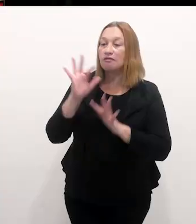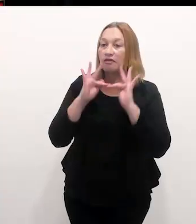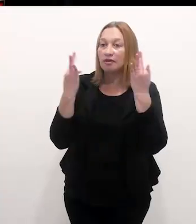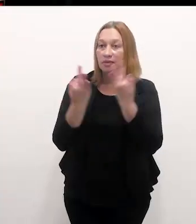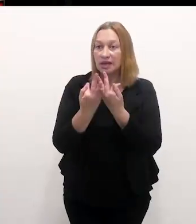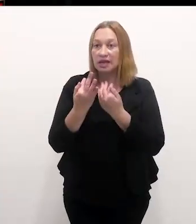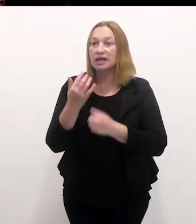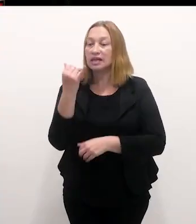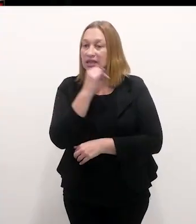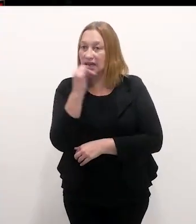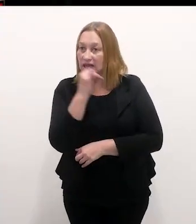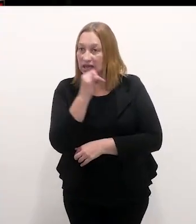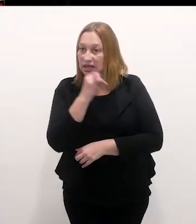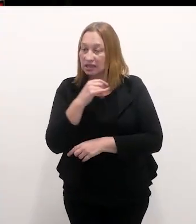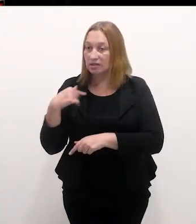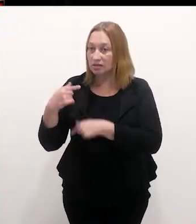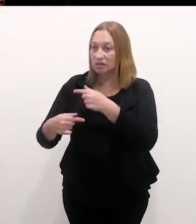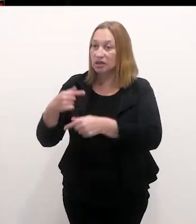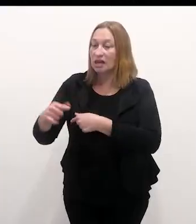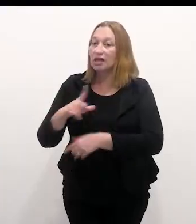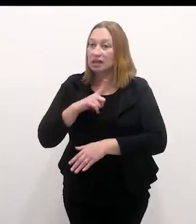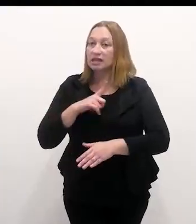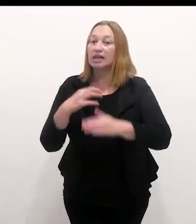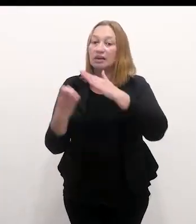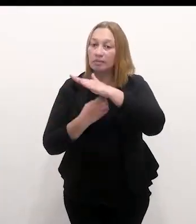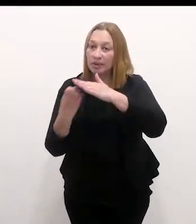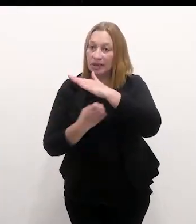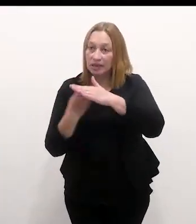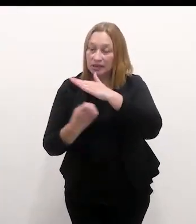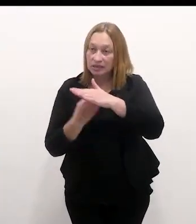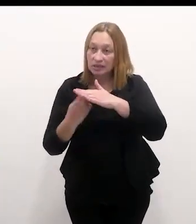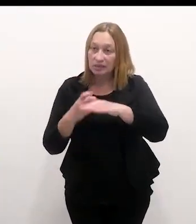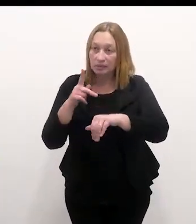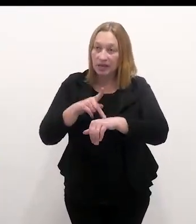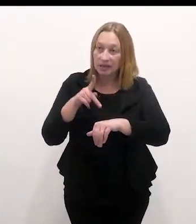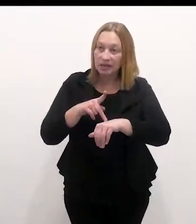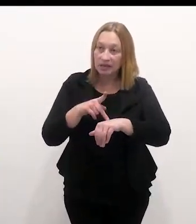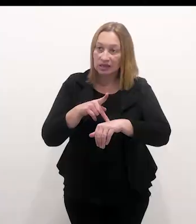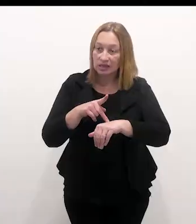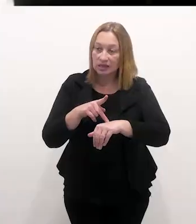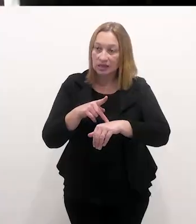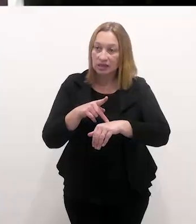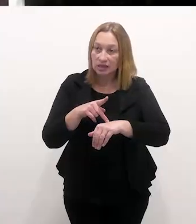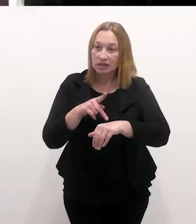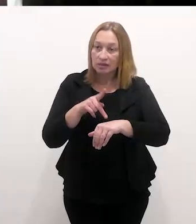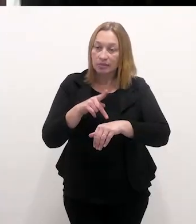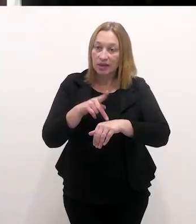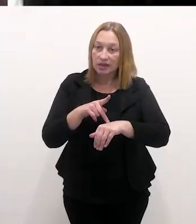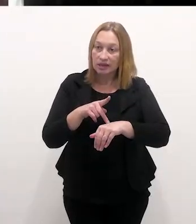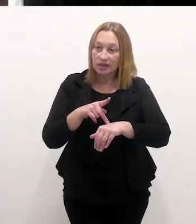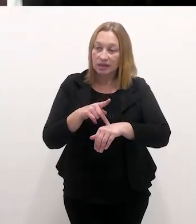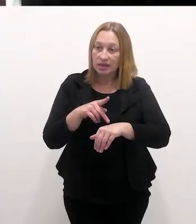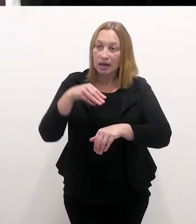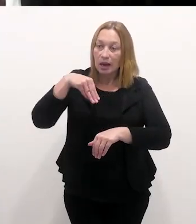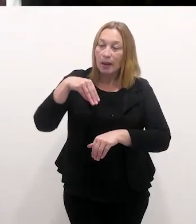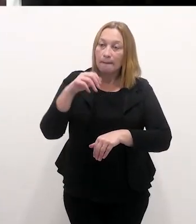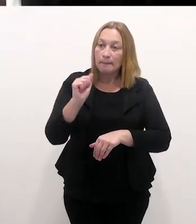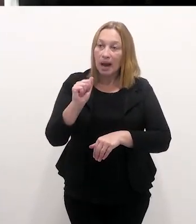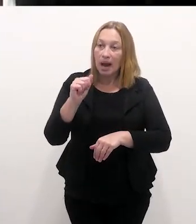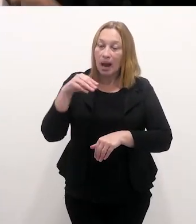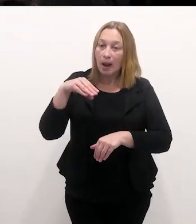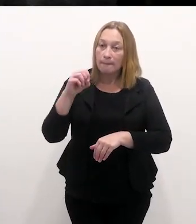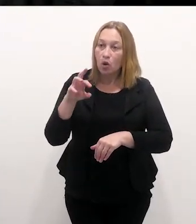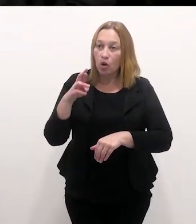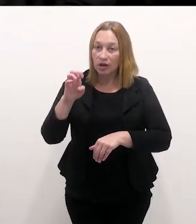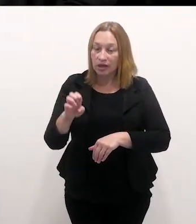famílias italianas, descendentes, que ainda têm empresas para cortar pedras ornamentais e mármore